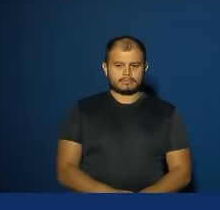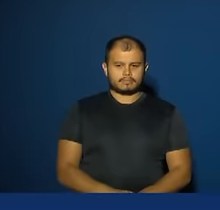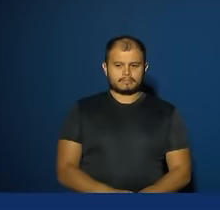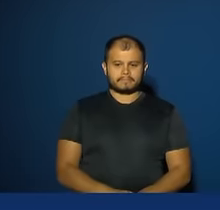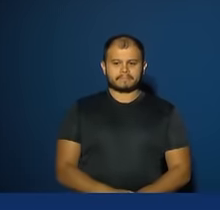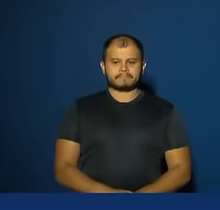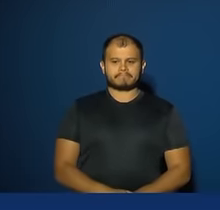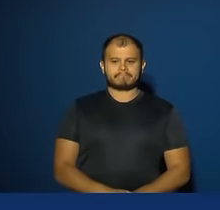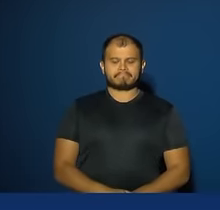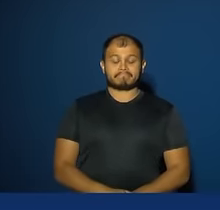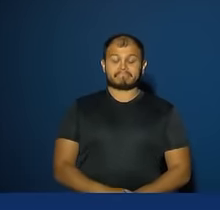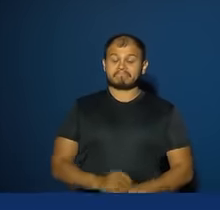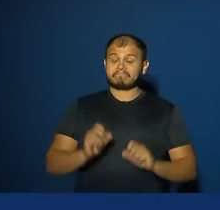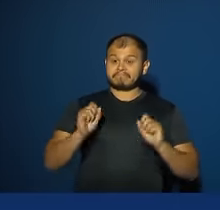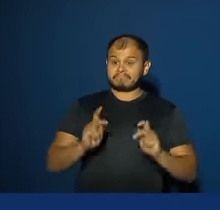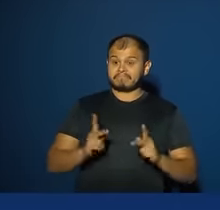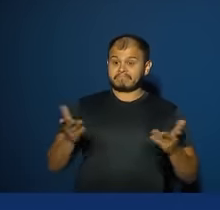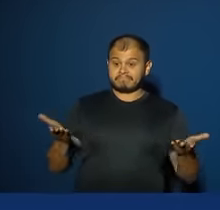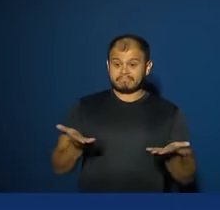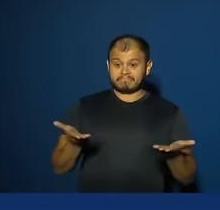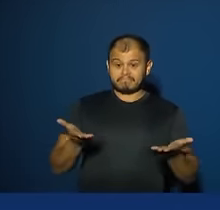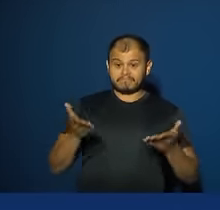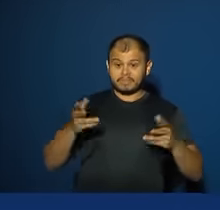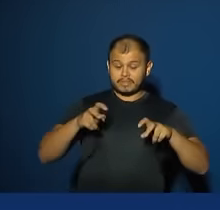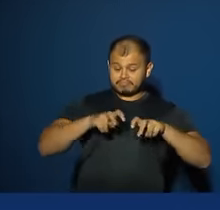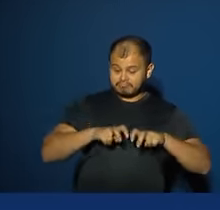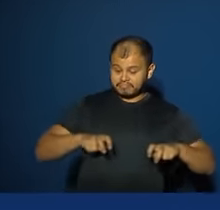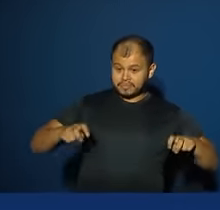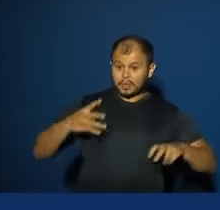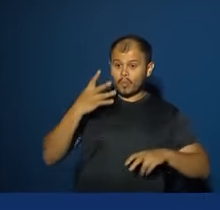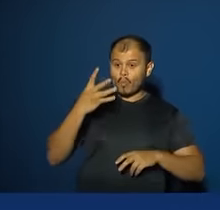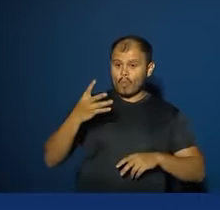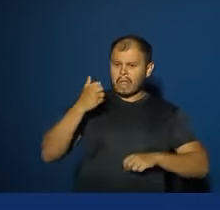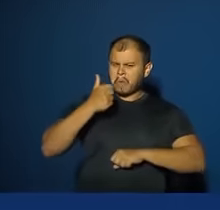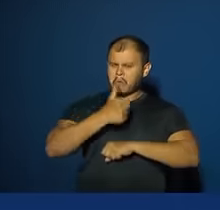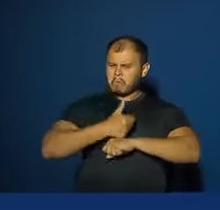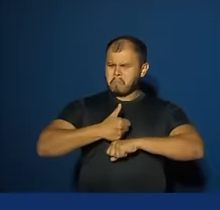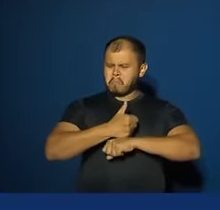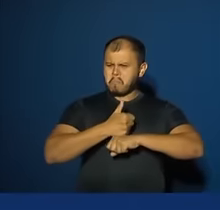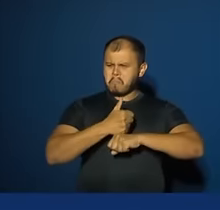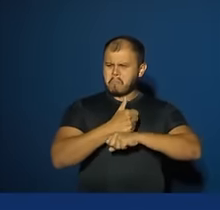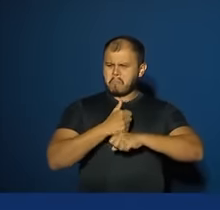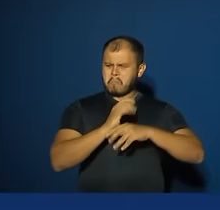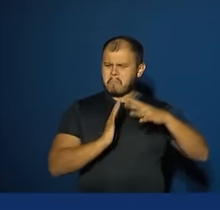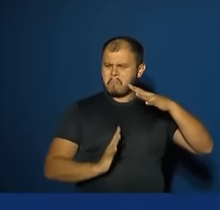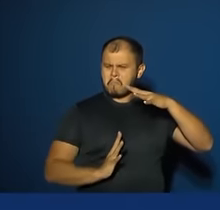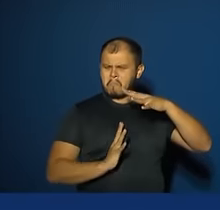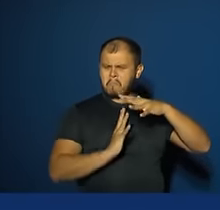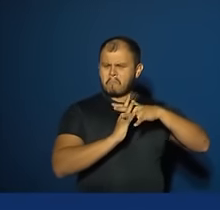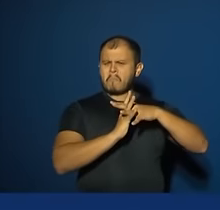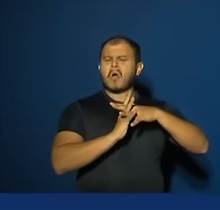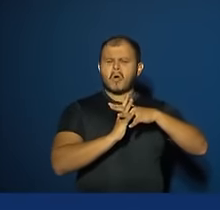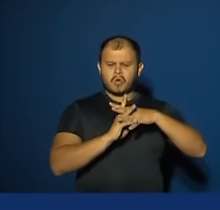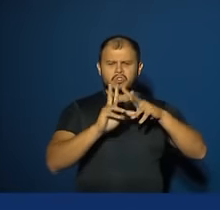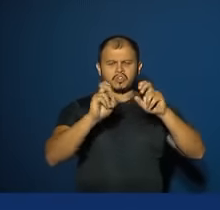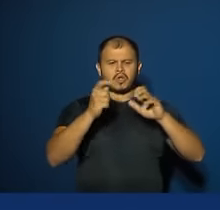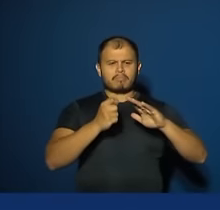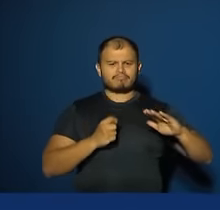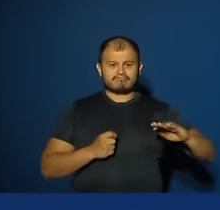Bom, hoje estamos aqui com quatro craques, gestores super experientes no mercado de ação